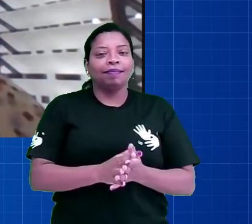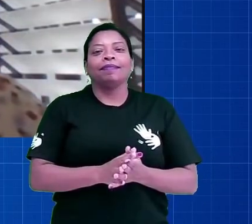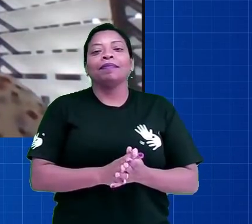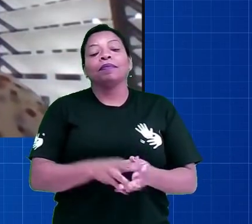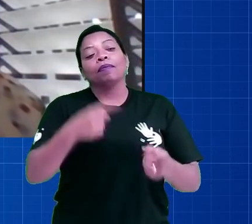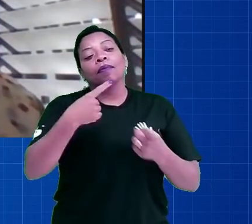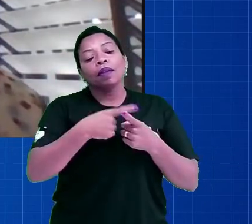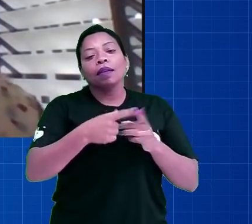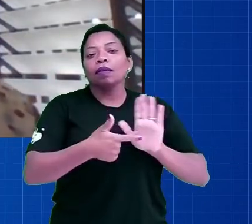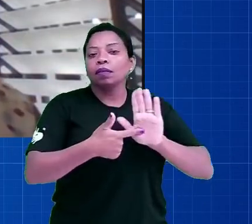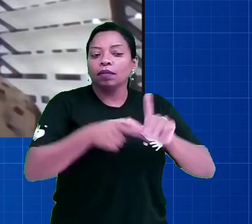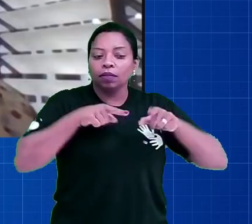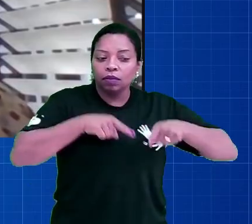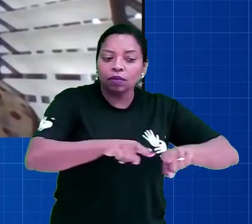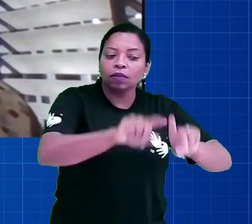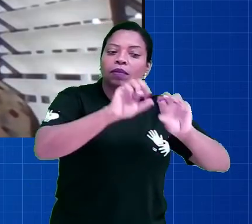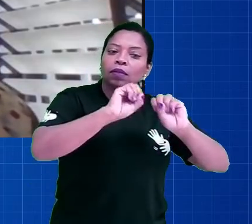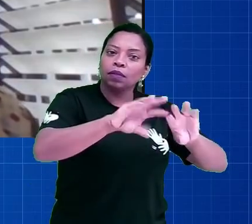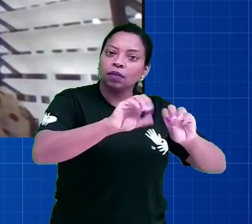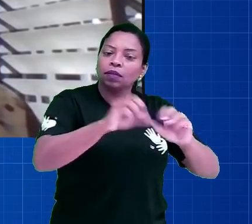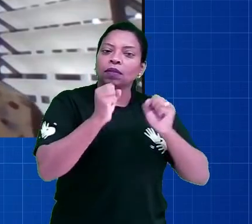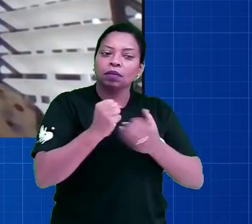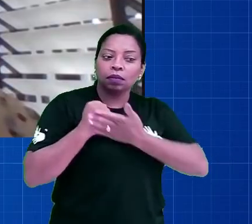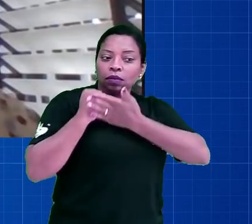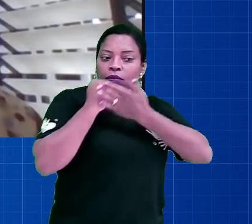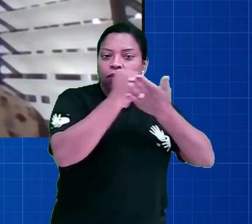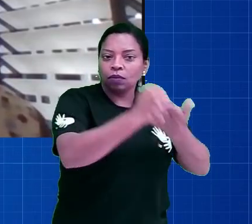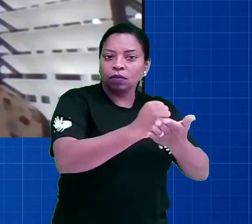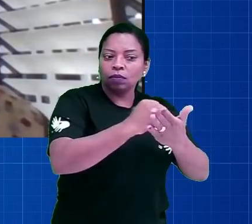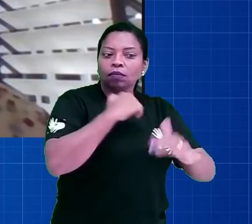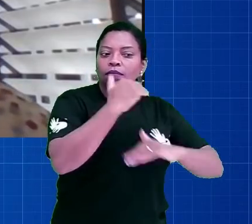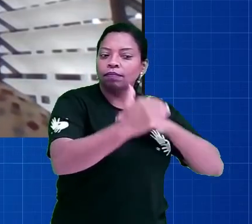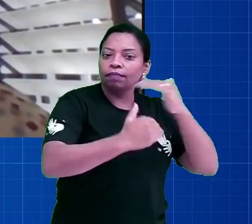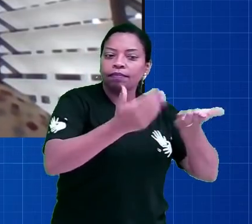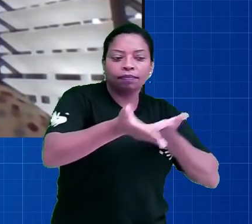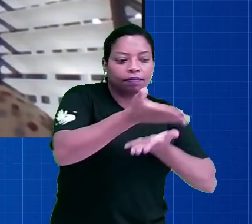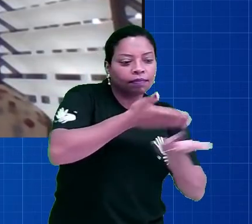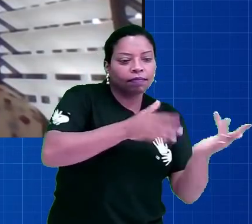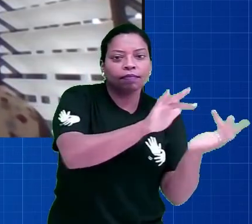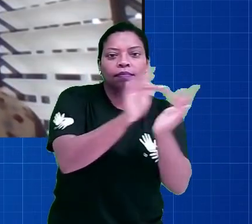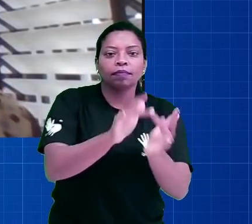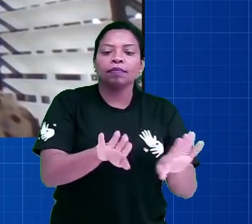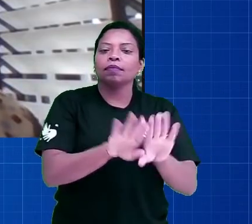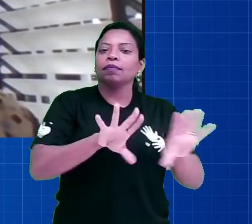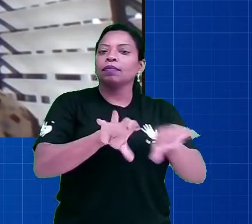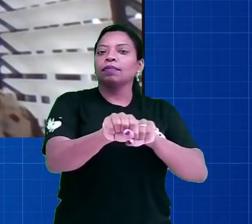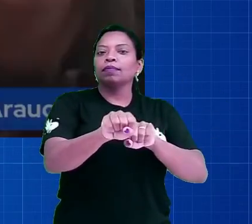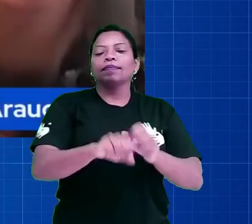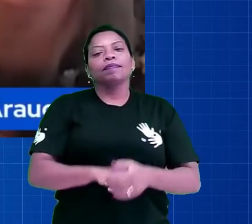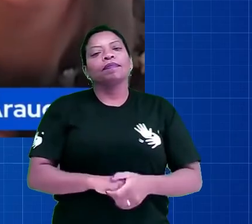faz do co-ensino um suporte diferenciado as relações interpessoais e a formação. É